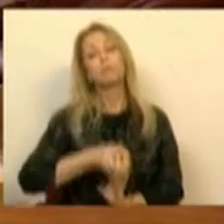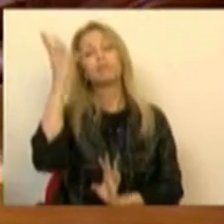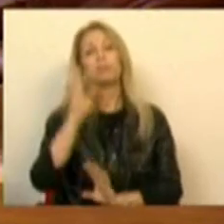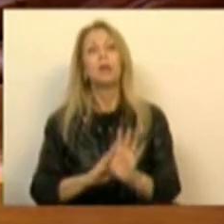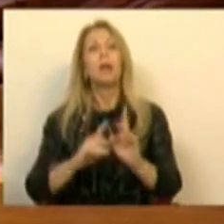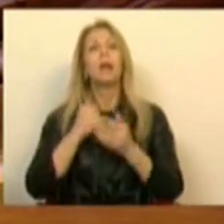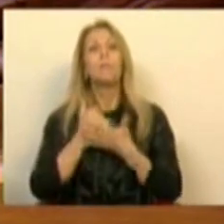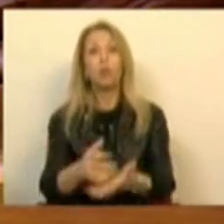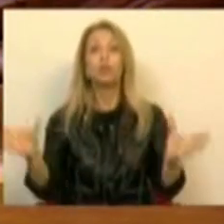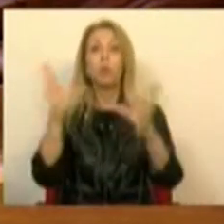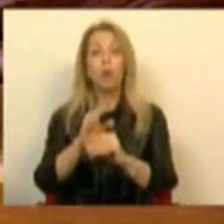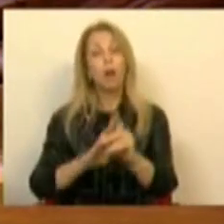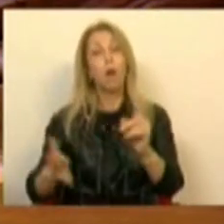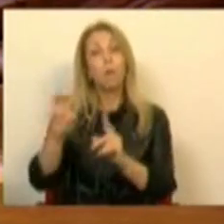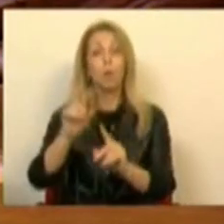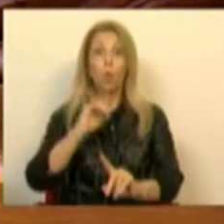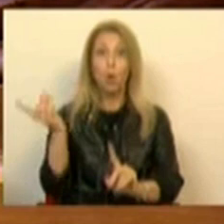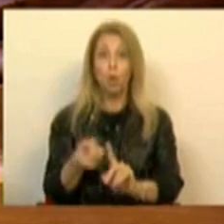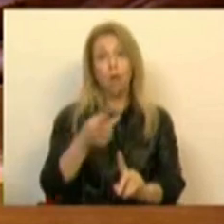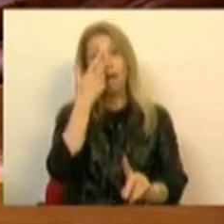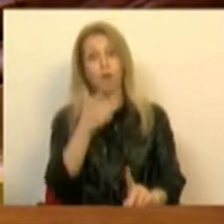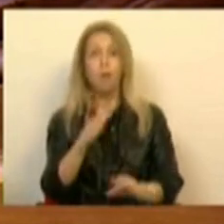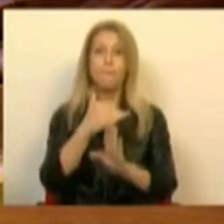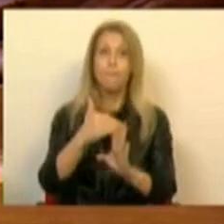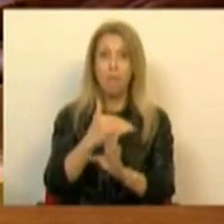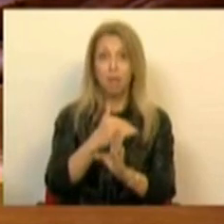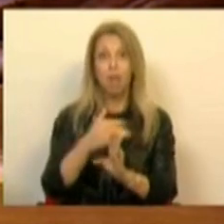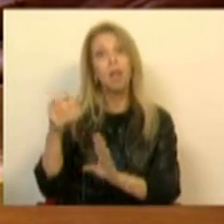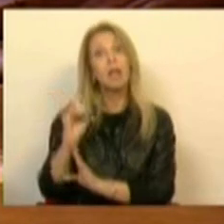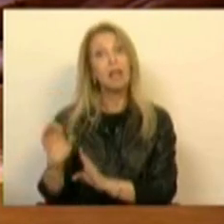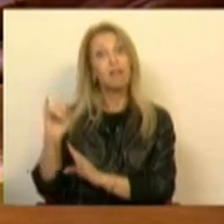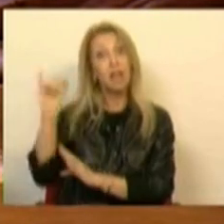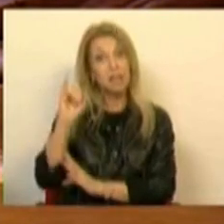do aumento anual, as pensões médias sobem acima da inflação.